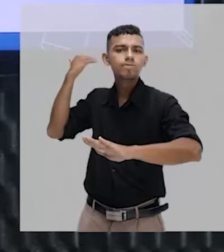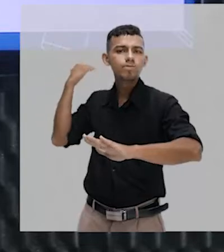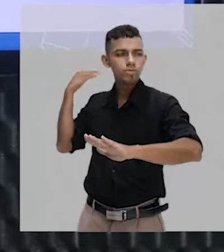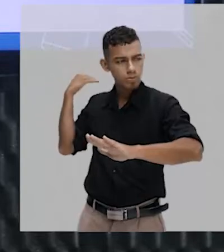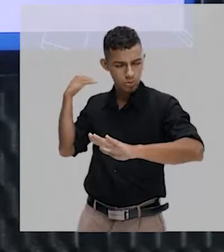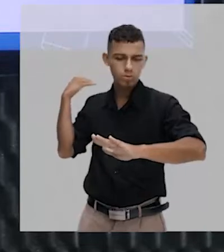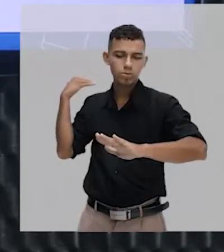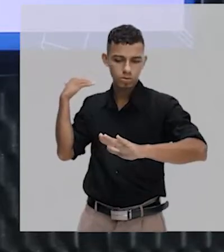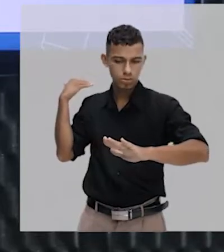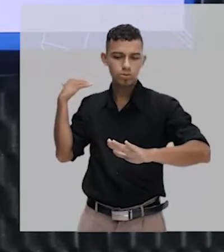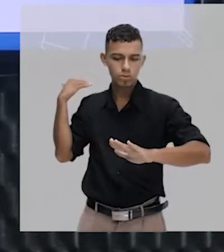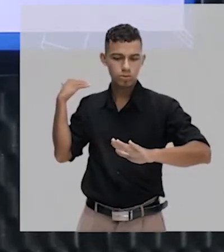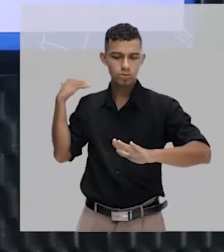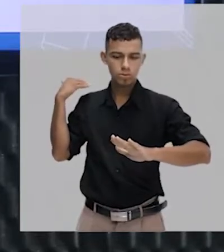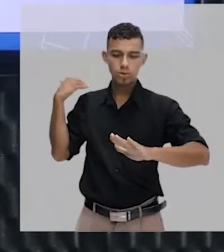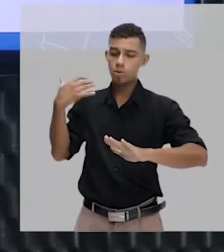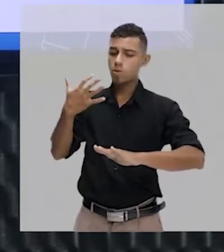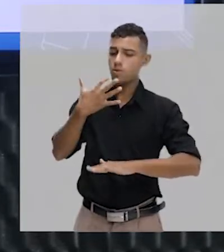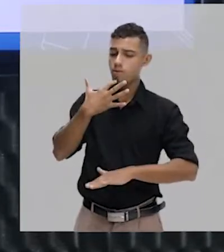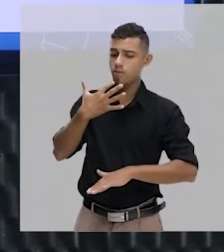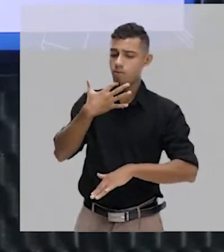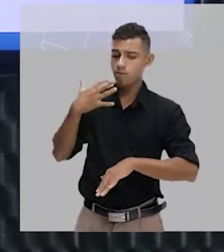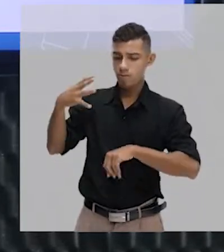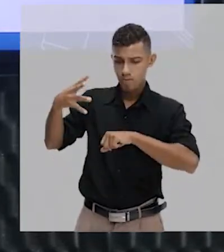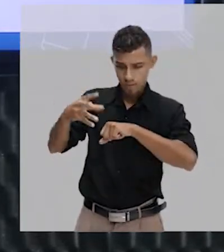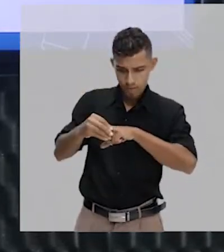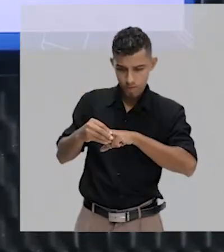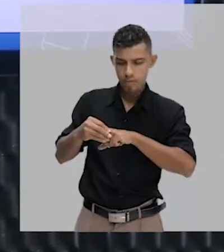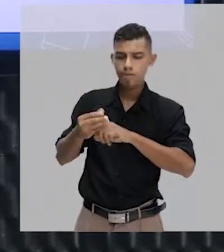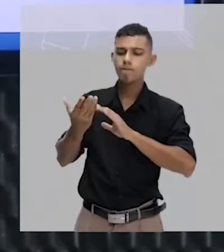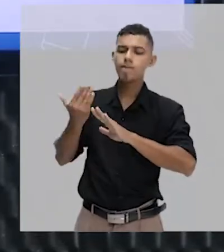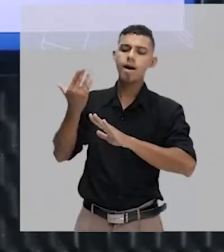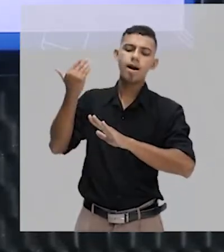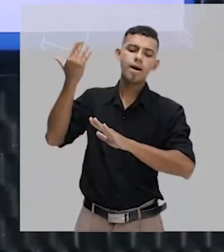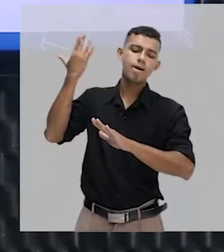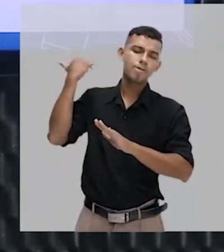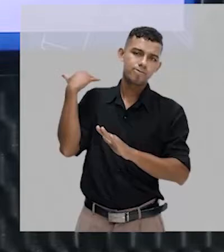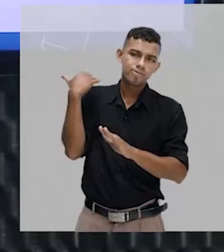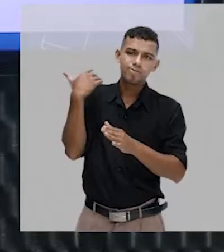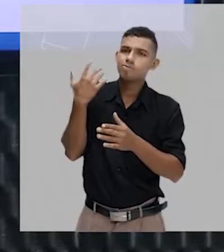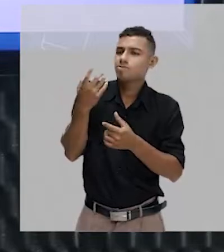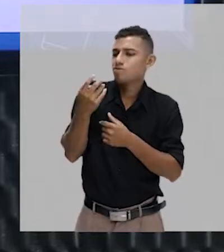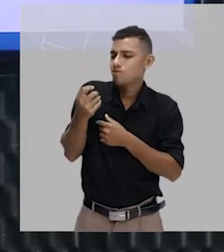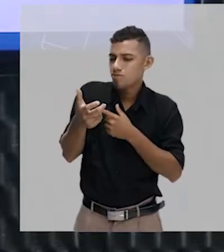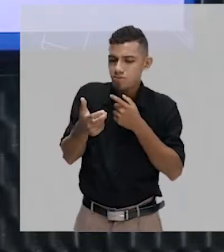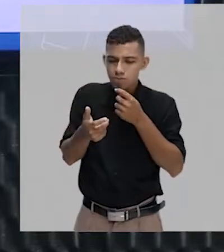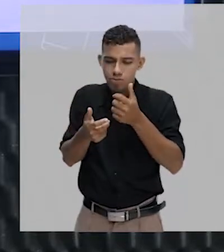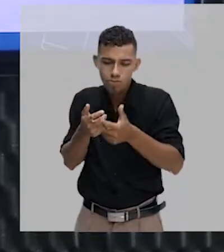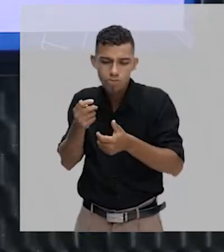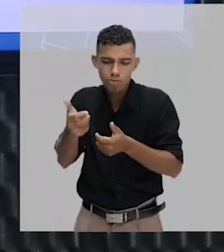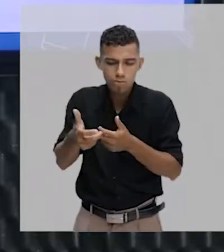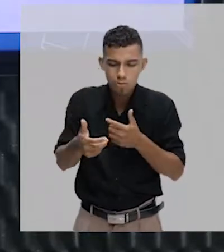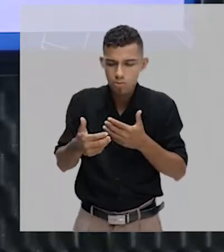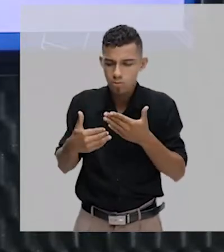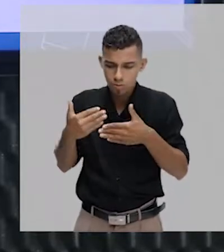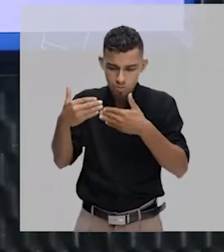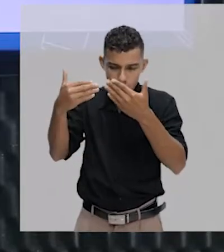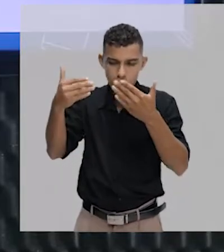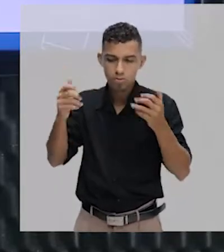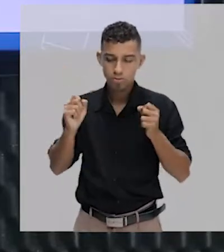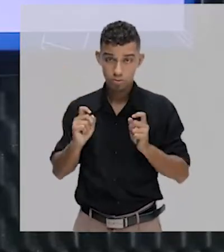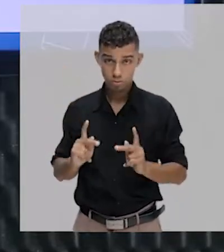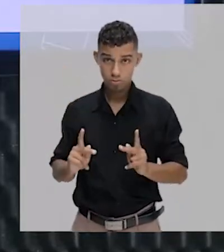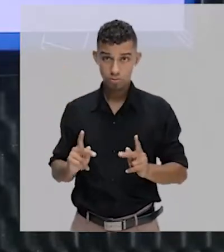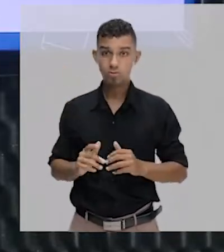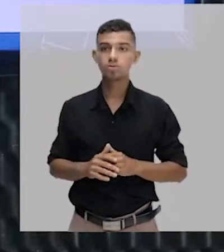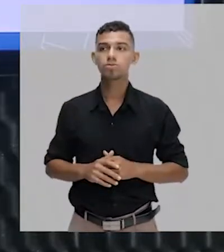Então, claro, o conhecimento da época era um conhecimento ainda pouco evoluído, certo?